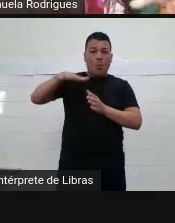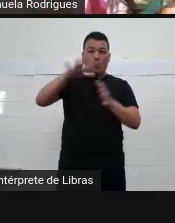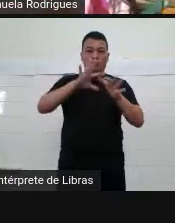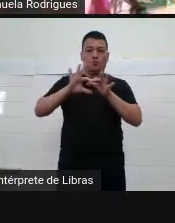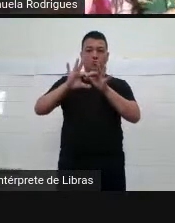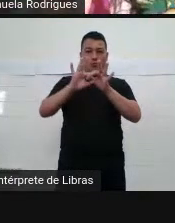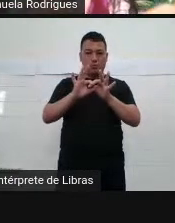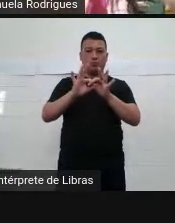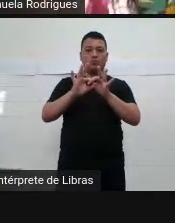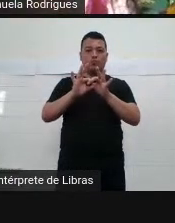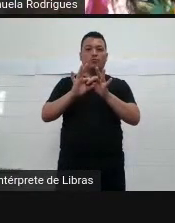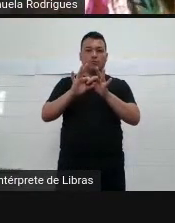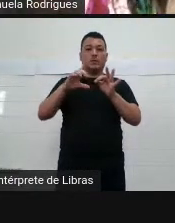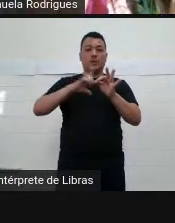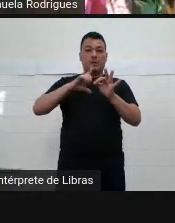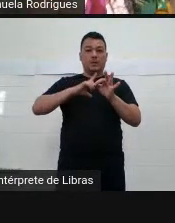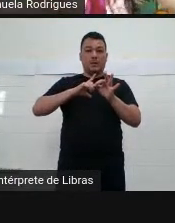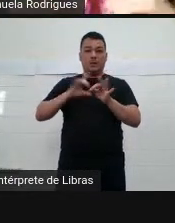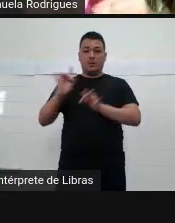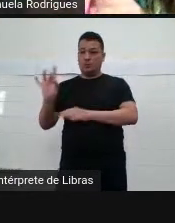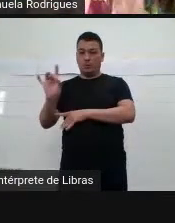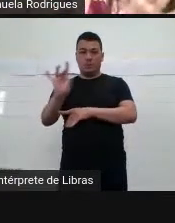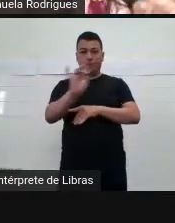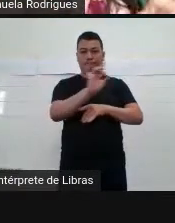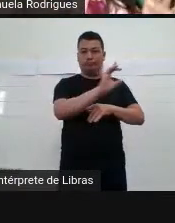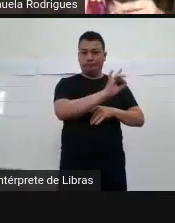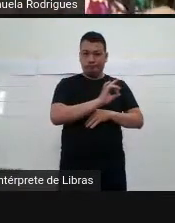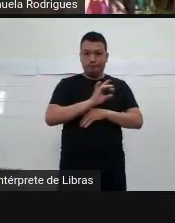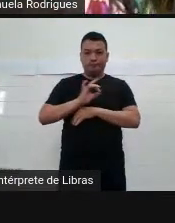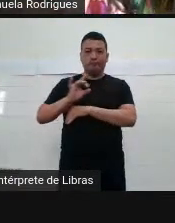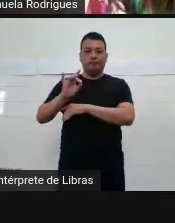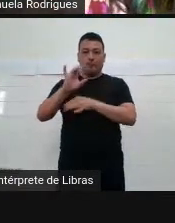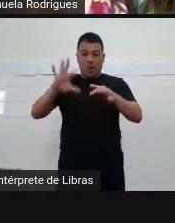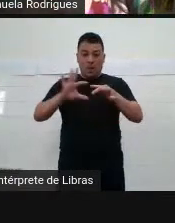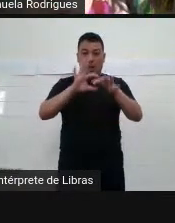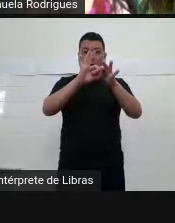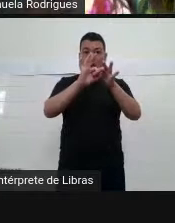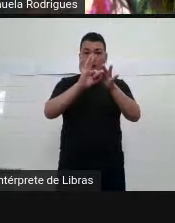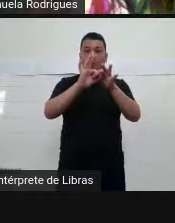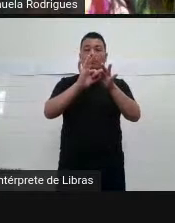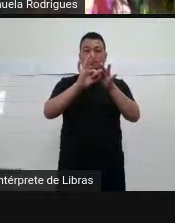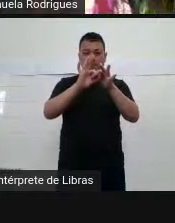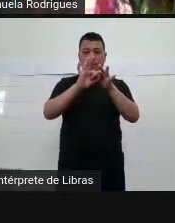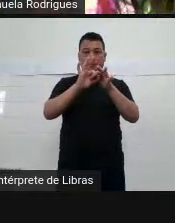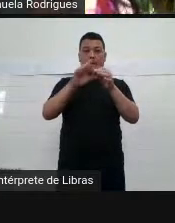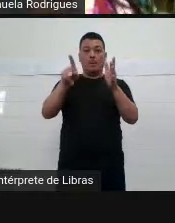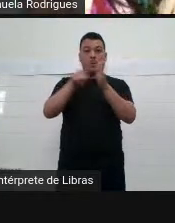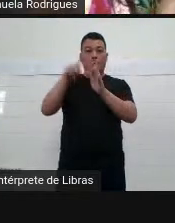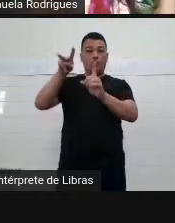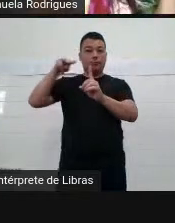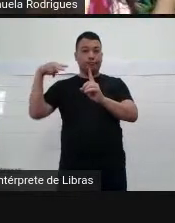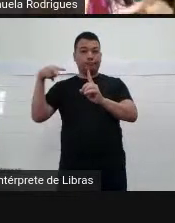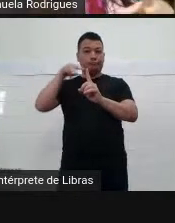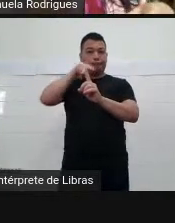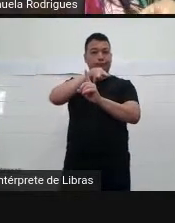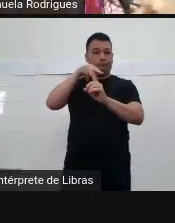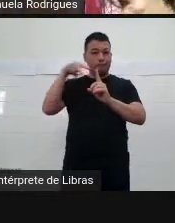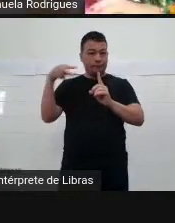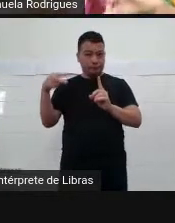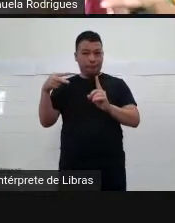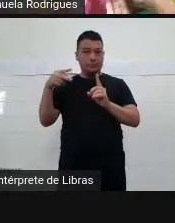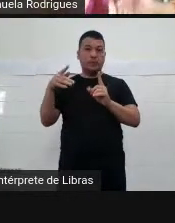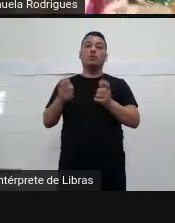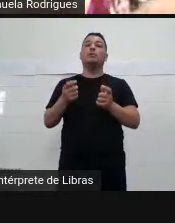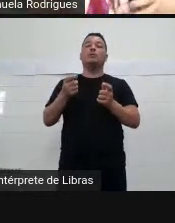né, de moldes que é engendrado por uma perspectiva, né, de